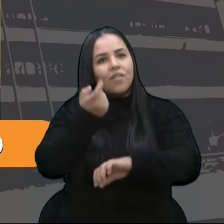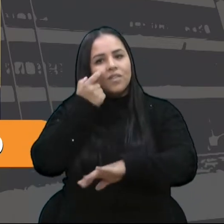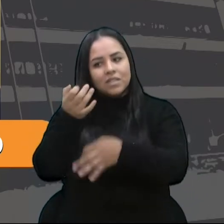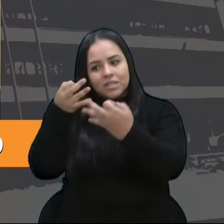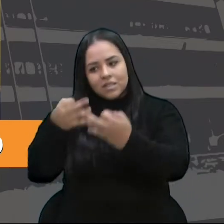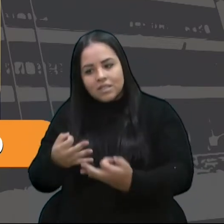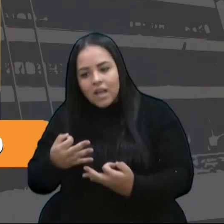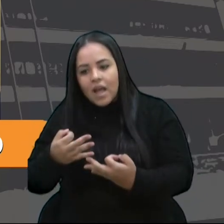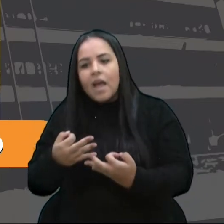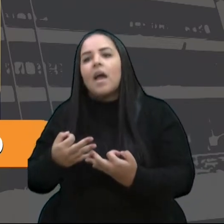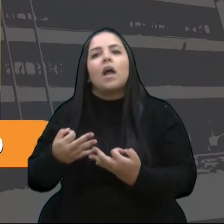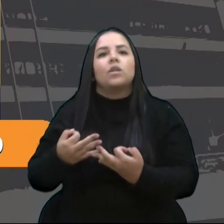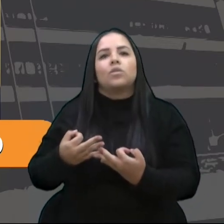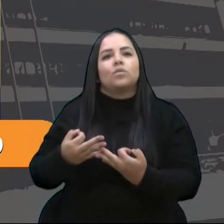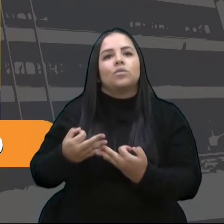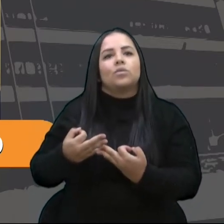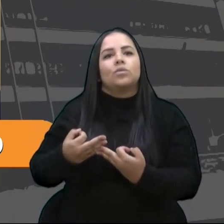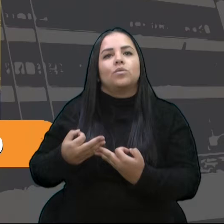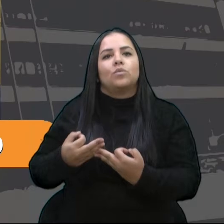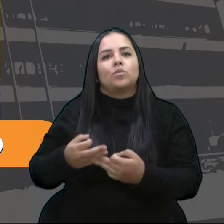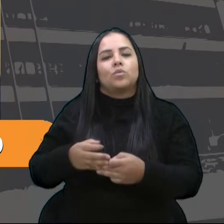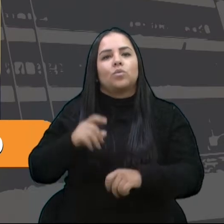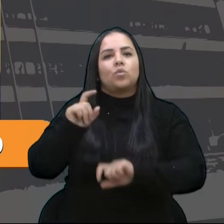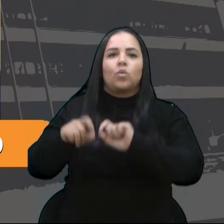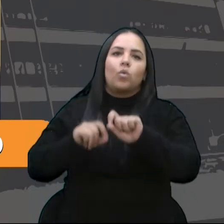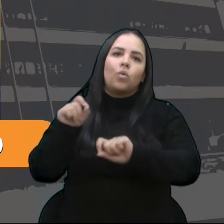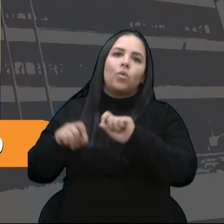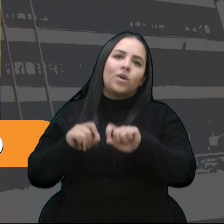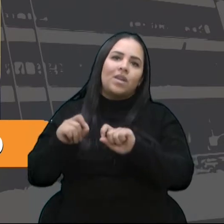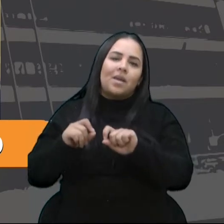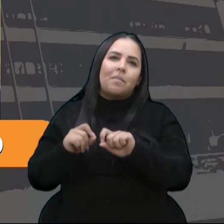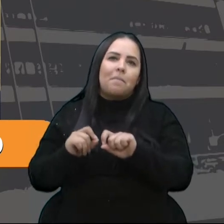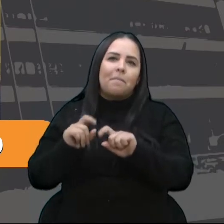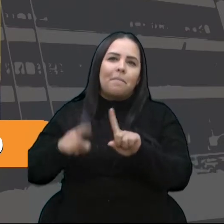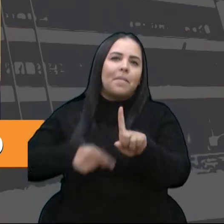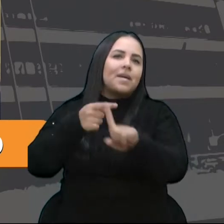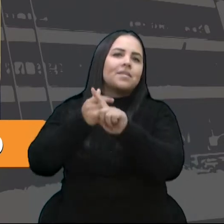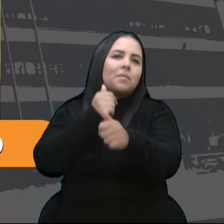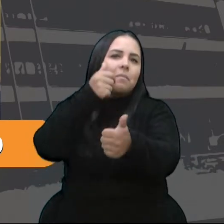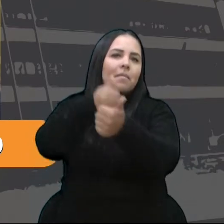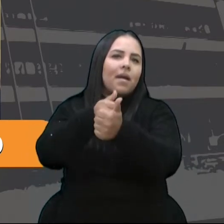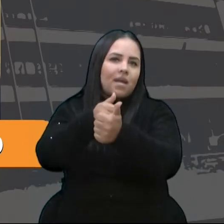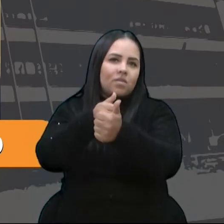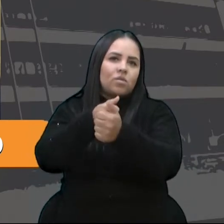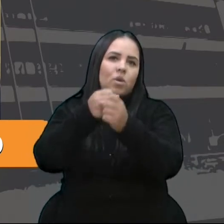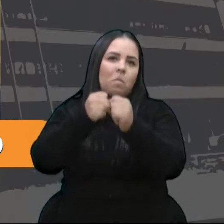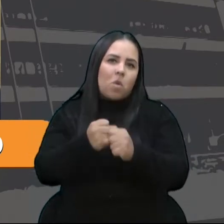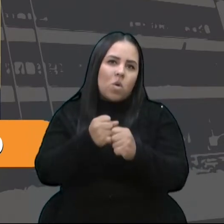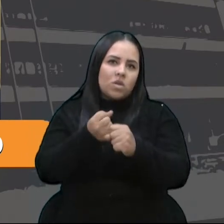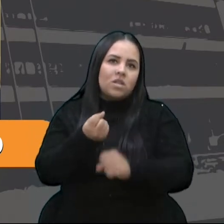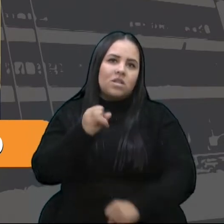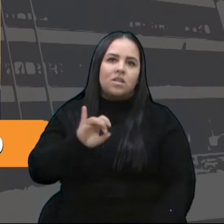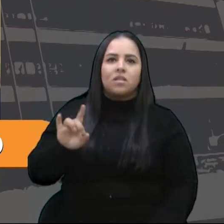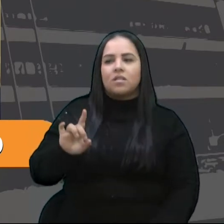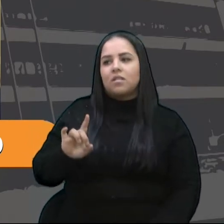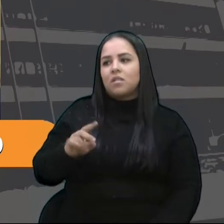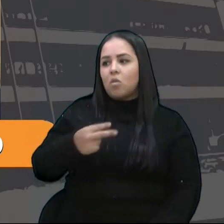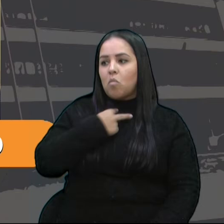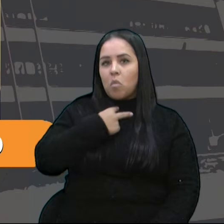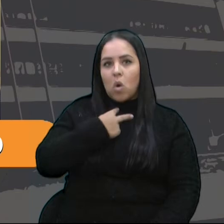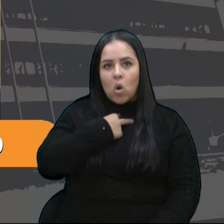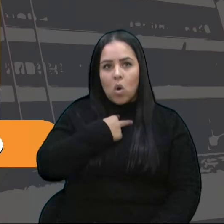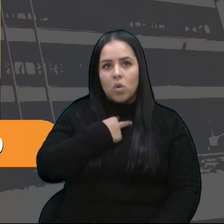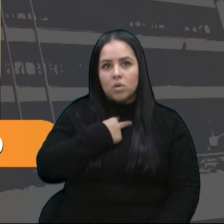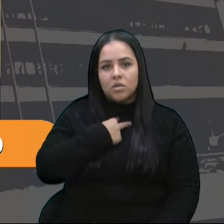com absoluta fidelidade daquilo que, ou pelo menos o mais próximo dos fatos possível, se não for possível de uma